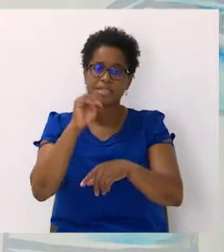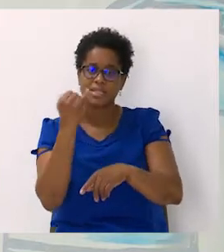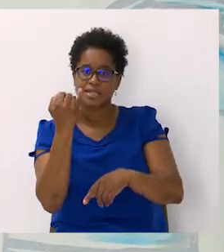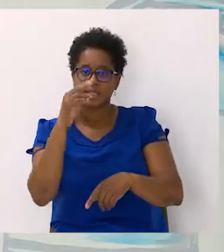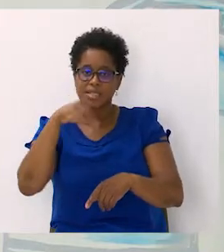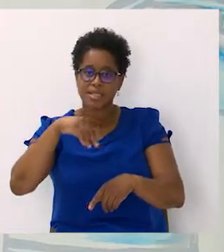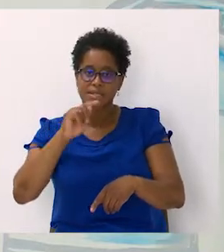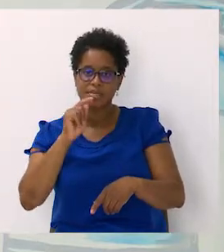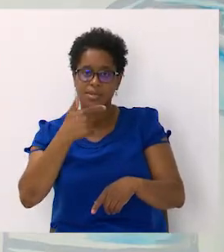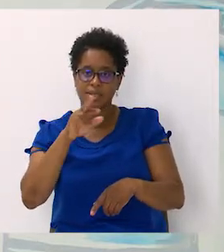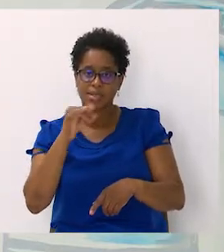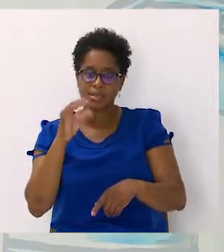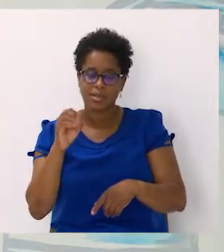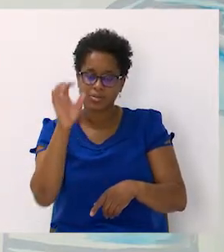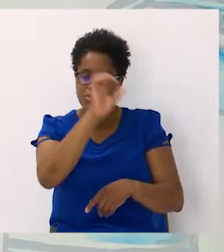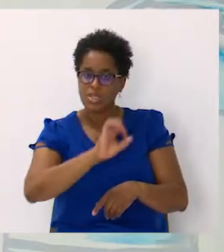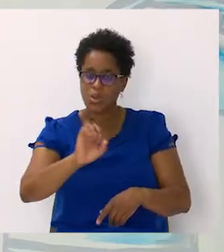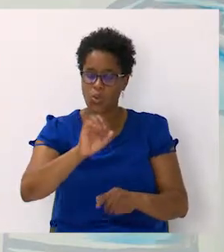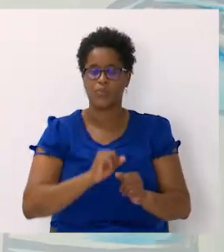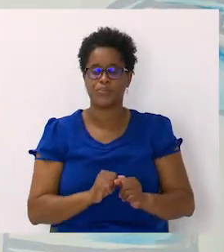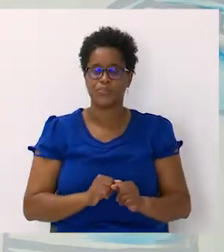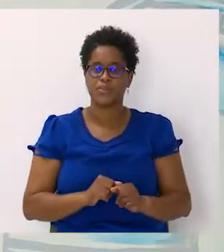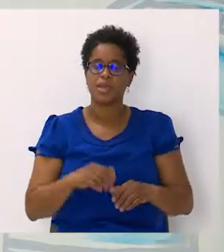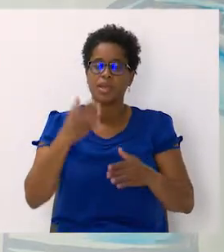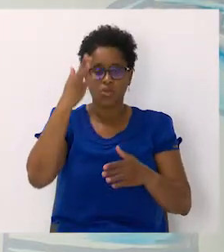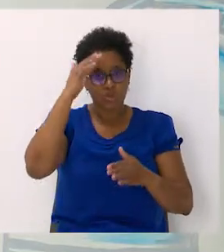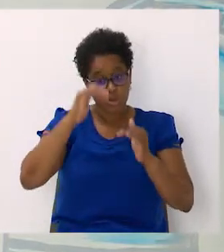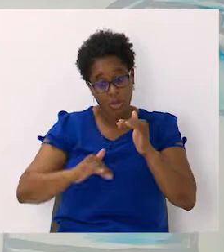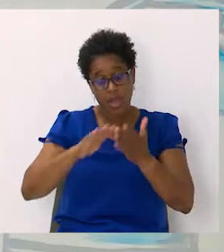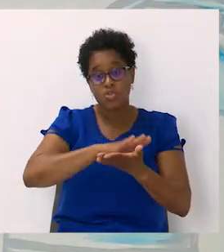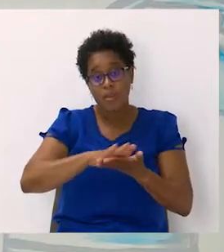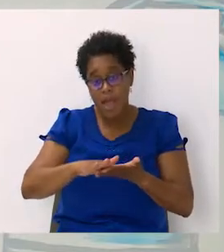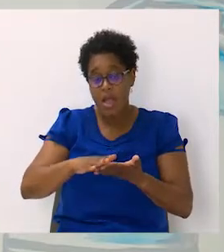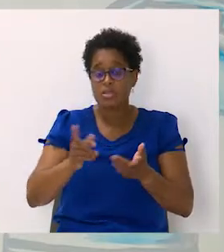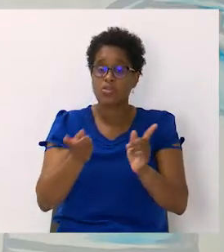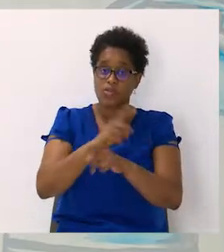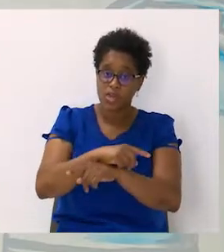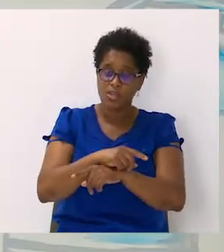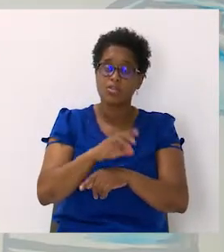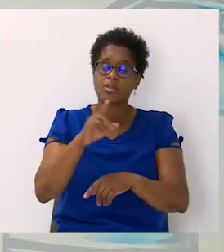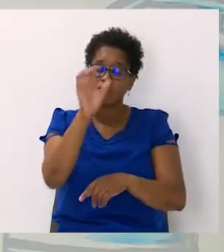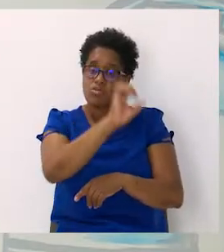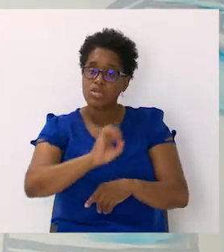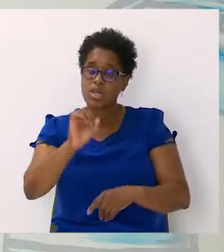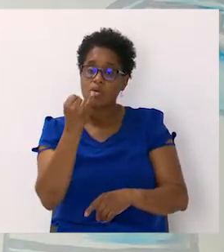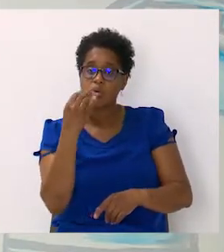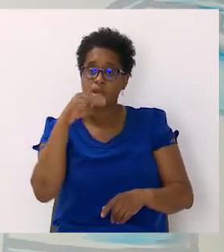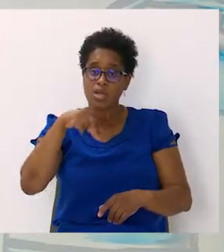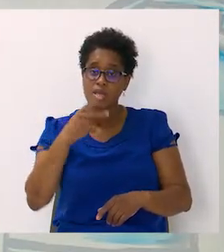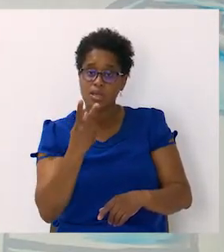simétrico. Ok? Inverte-se pelo seu simétrico e a base inverte-se pelo seu